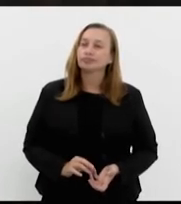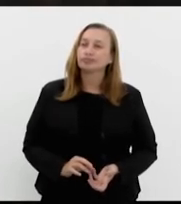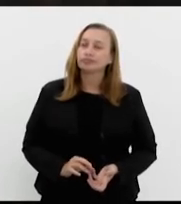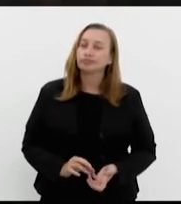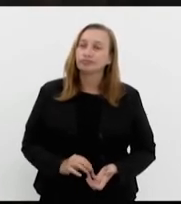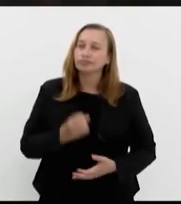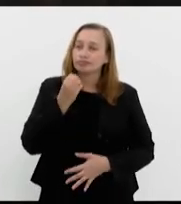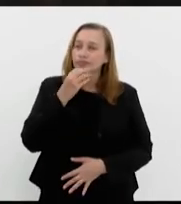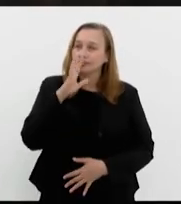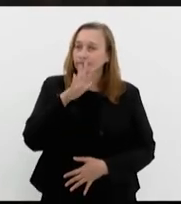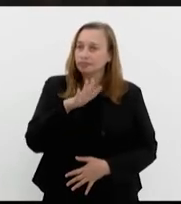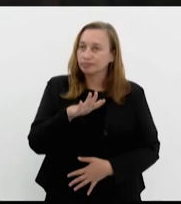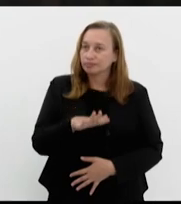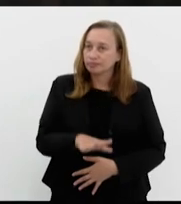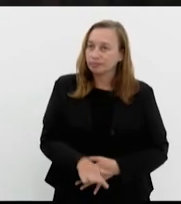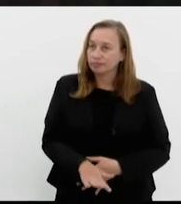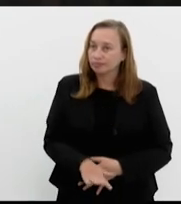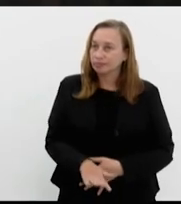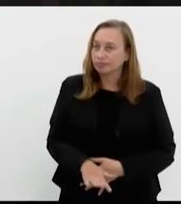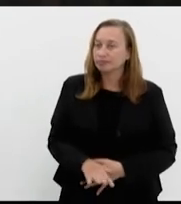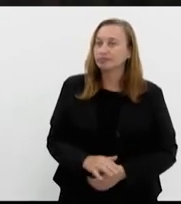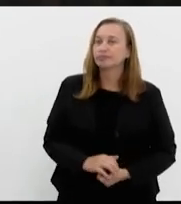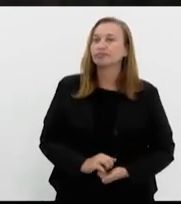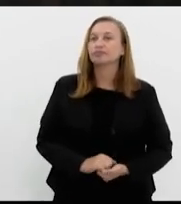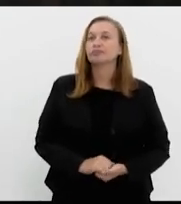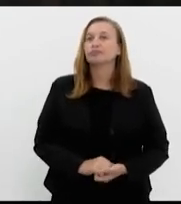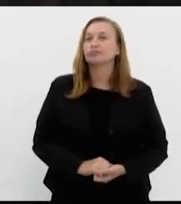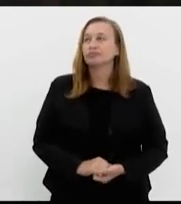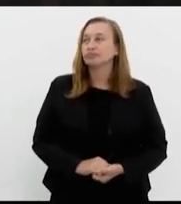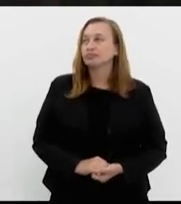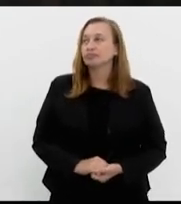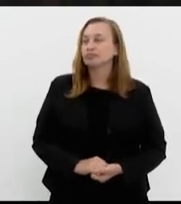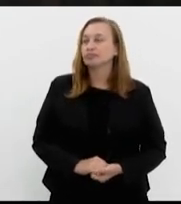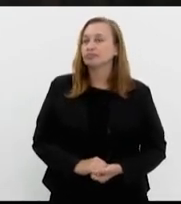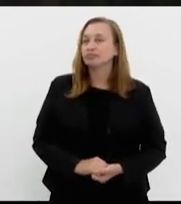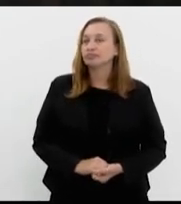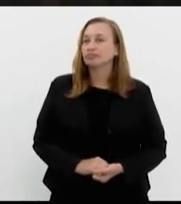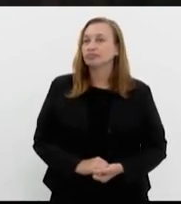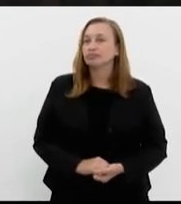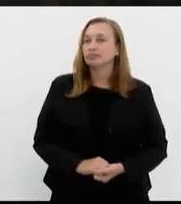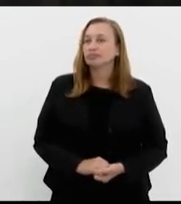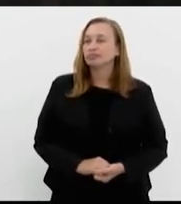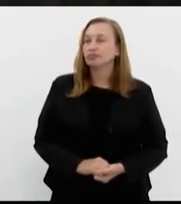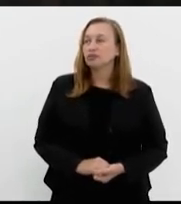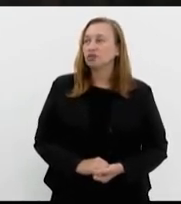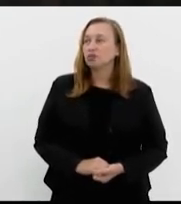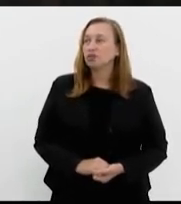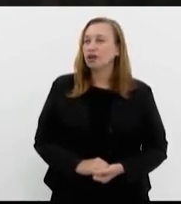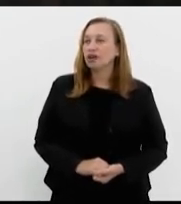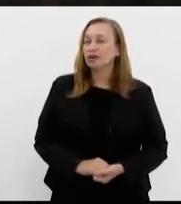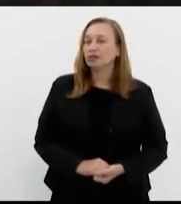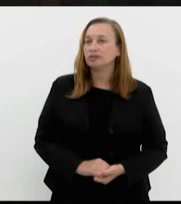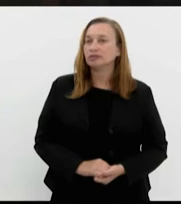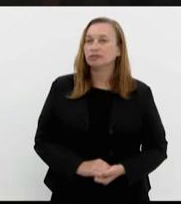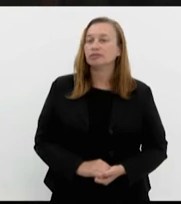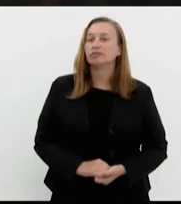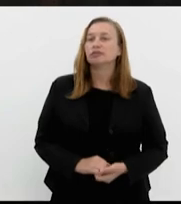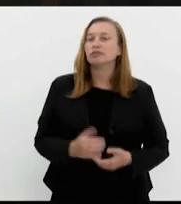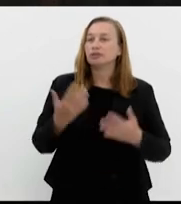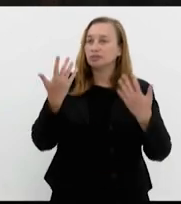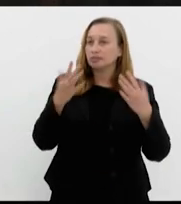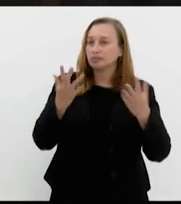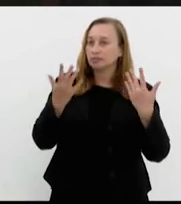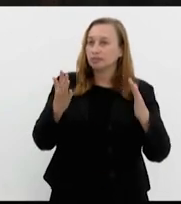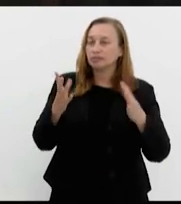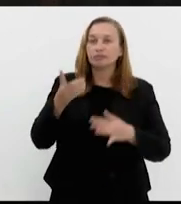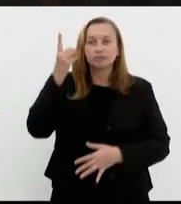Boa tarde a todos e todas. Quero saudar aqui nossa presidenta da mesa nesse momento, a